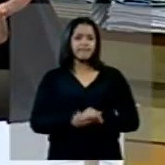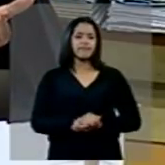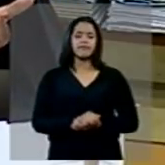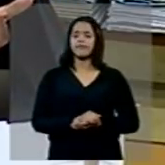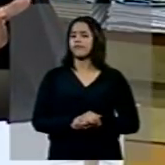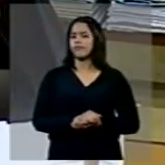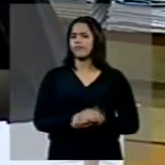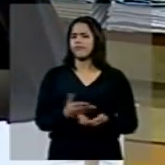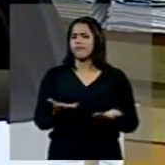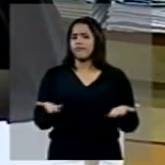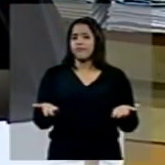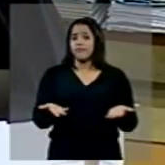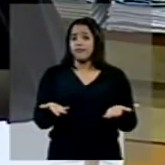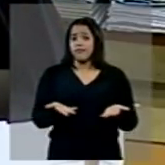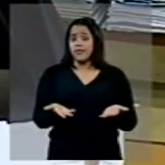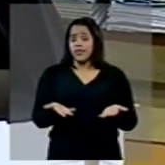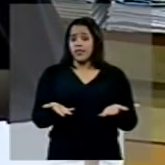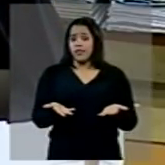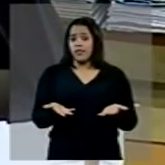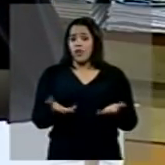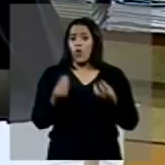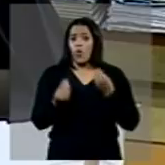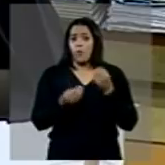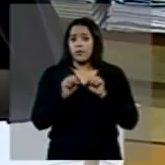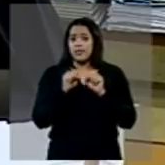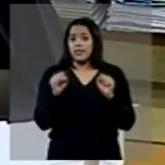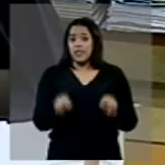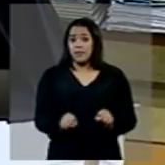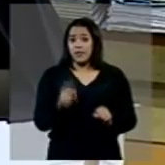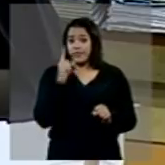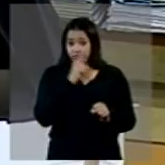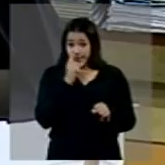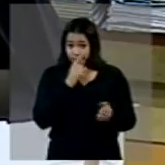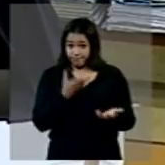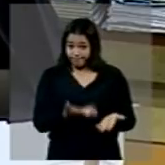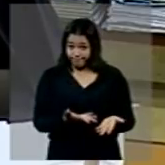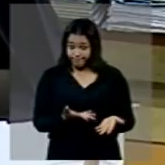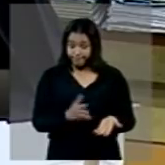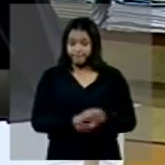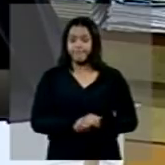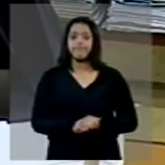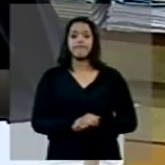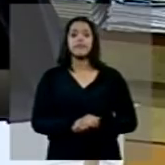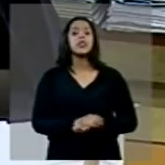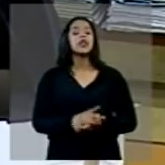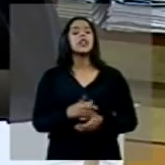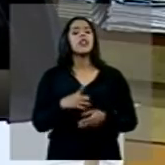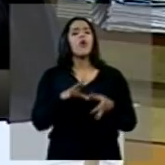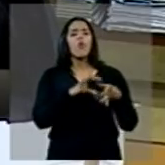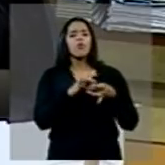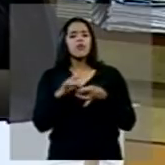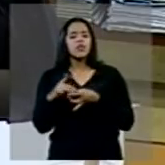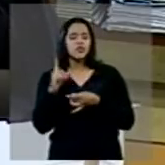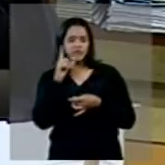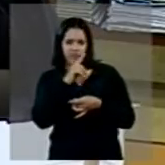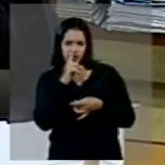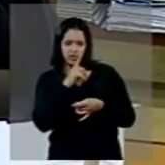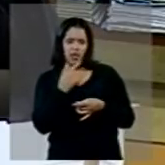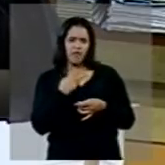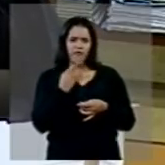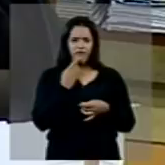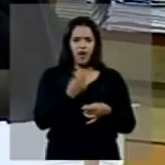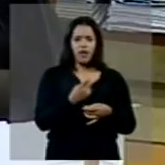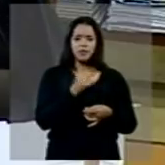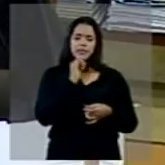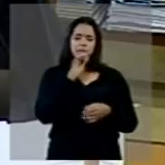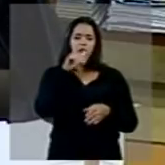a vulnerabilidade do sistema. Ainda nesse contexto de fraude, cito o paradigmático caso